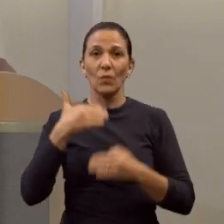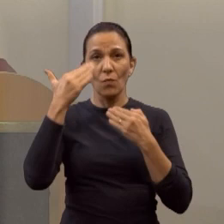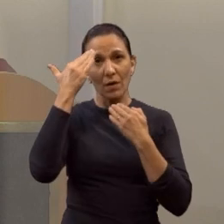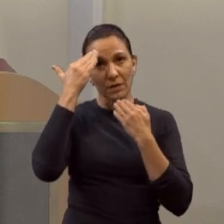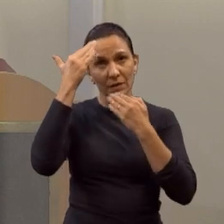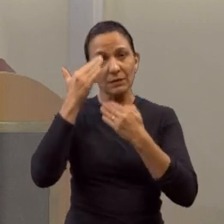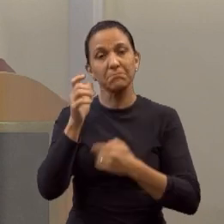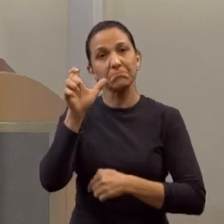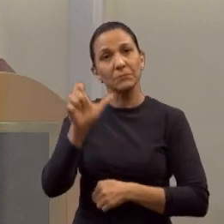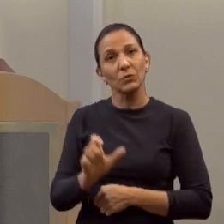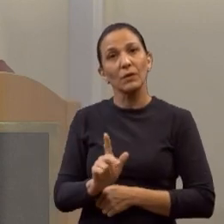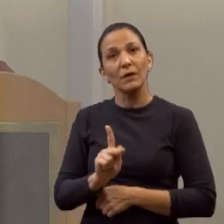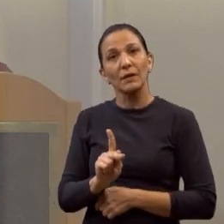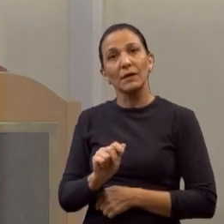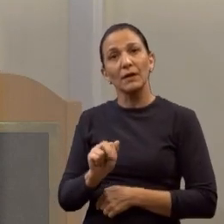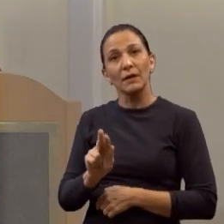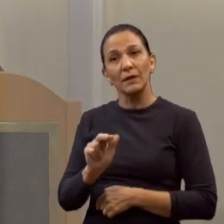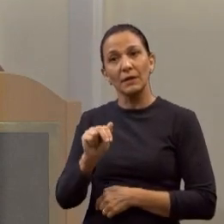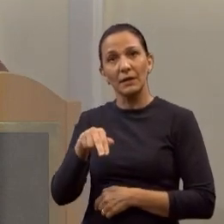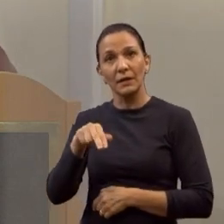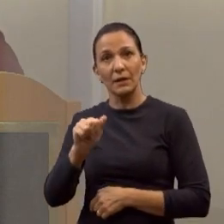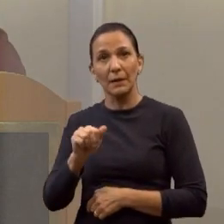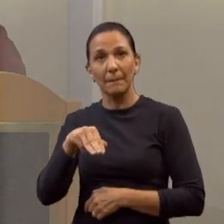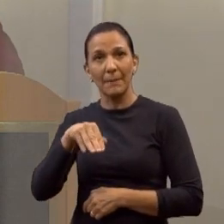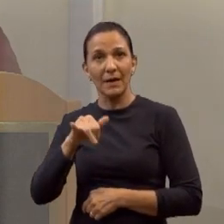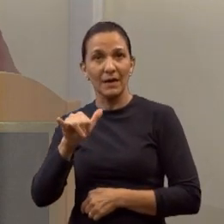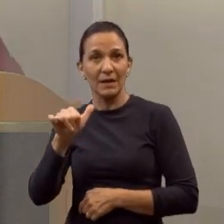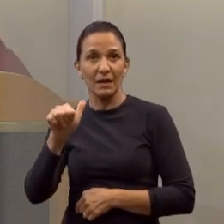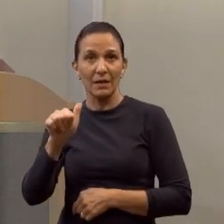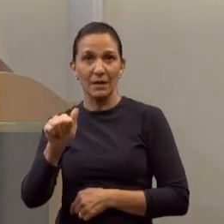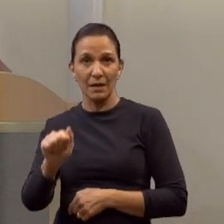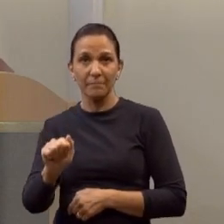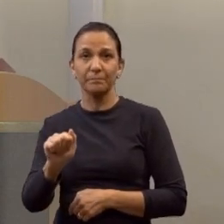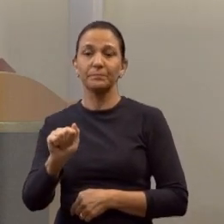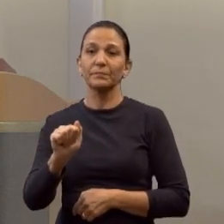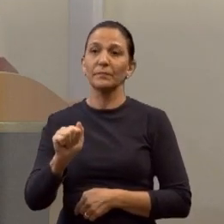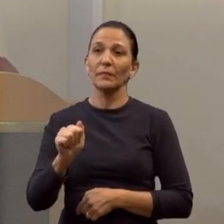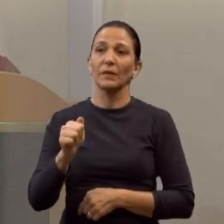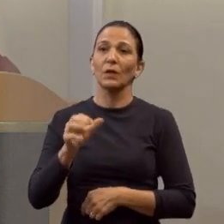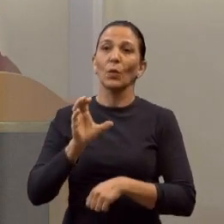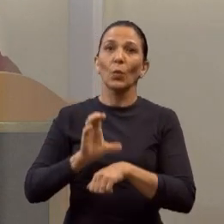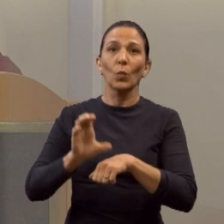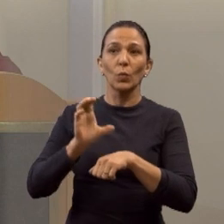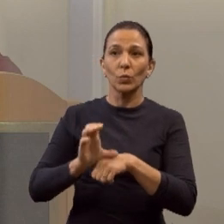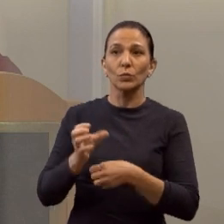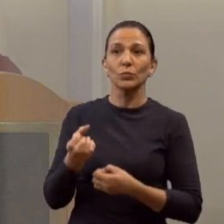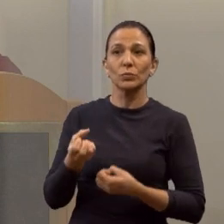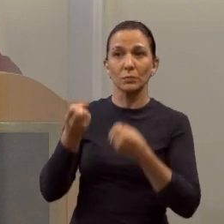de Referência do Autismo, que esteve aqui conosco. Obrigada, Manuá.